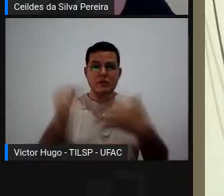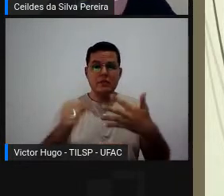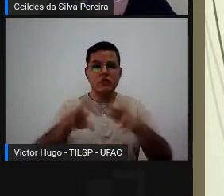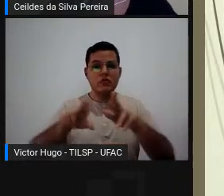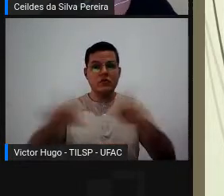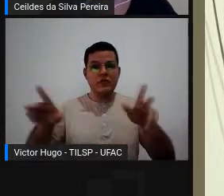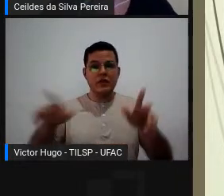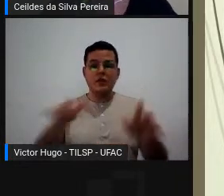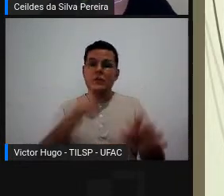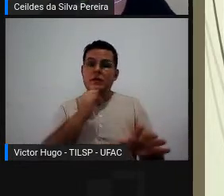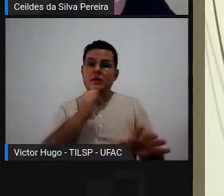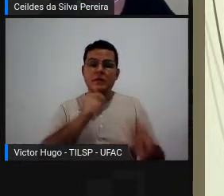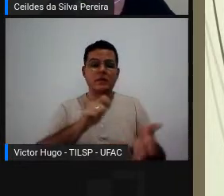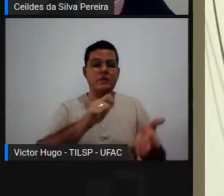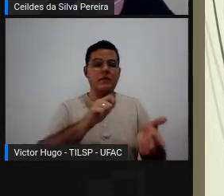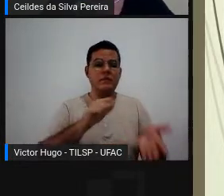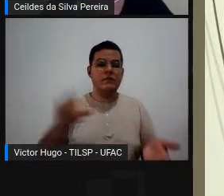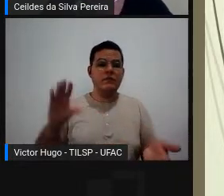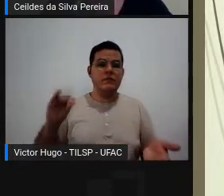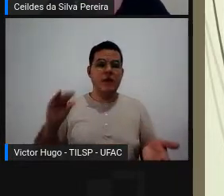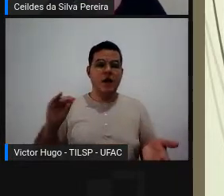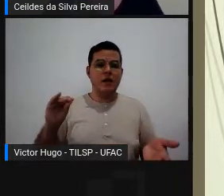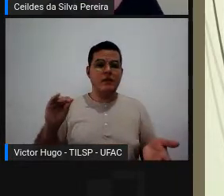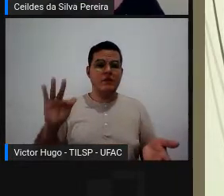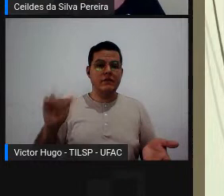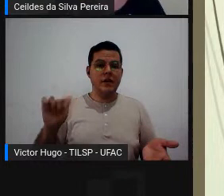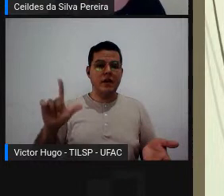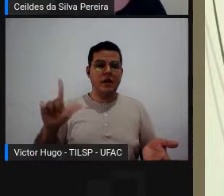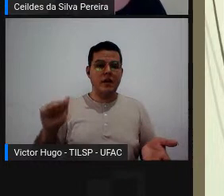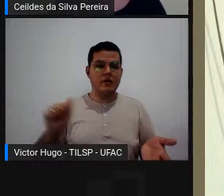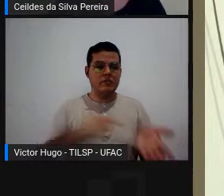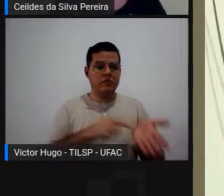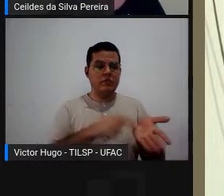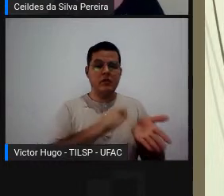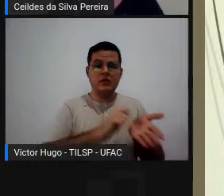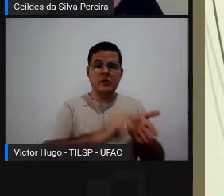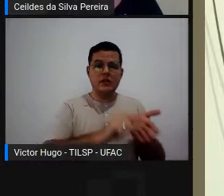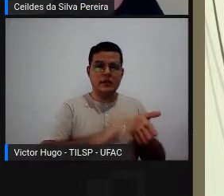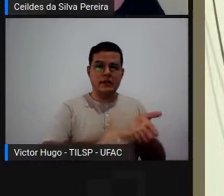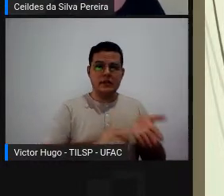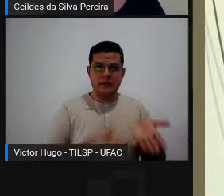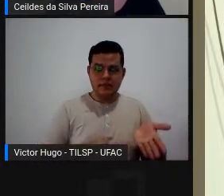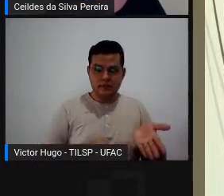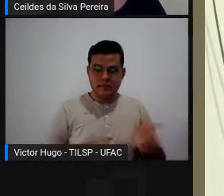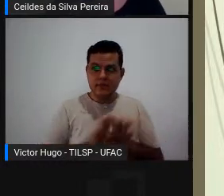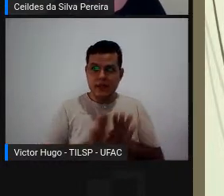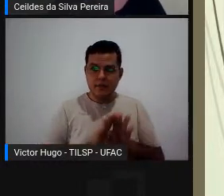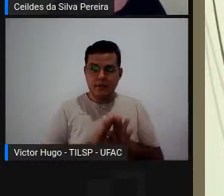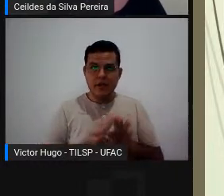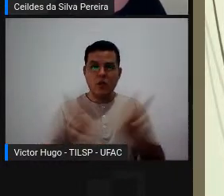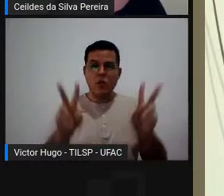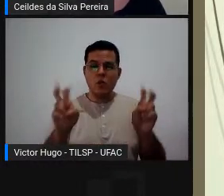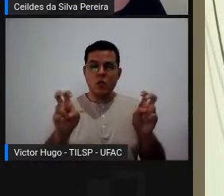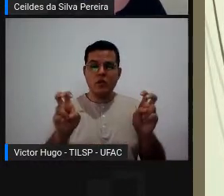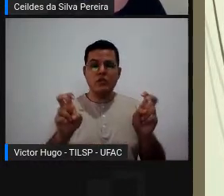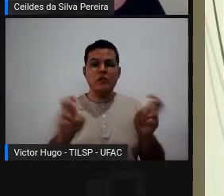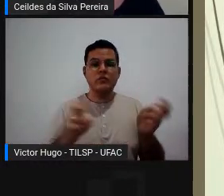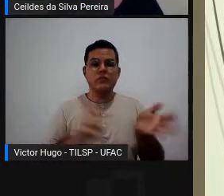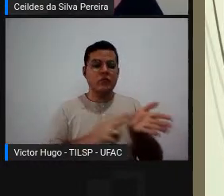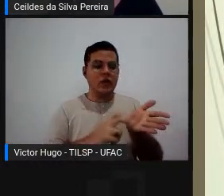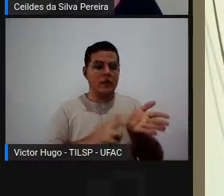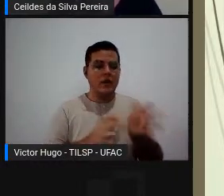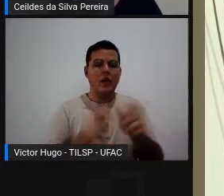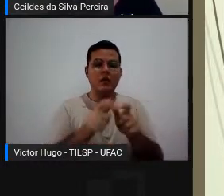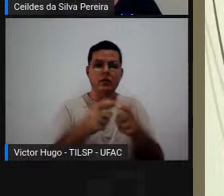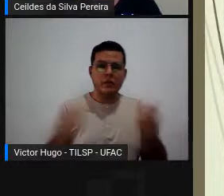versos, compreensão e produção verbal. Assumo, vocabulário e gramática para a transmissão, contar oral,